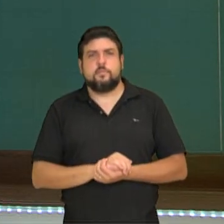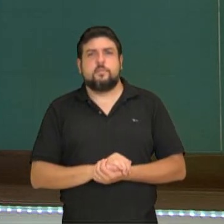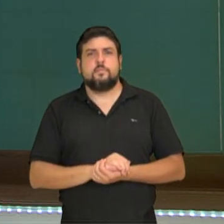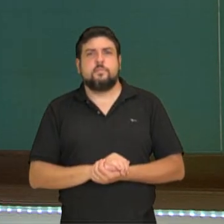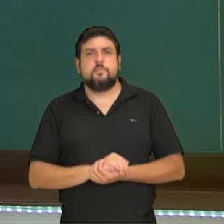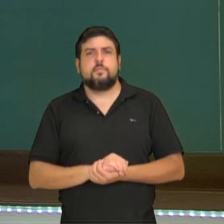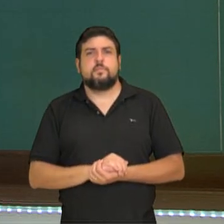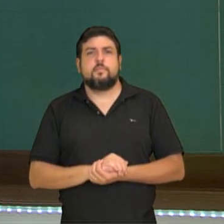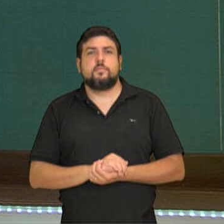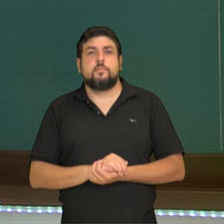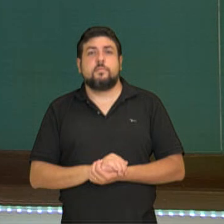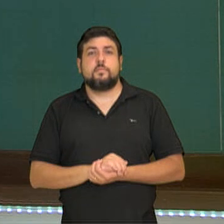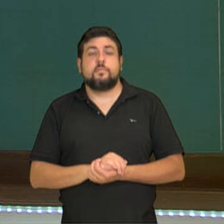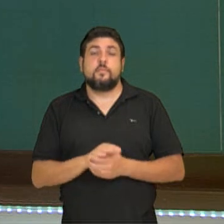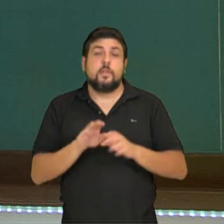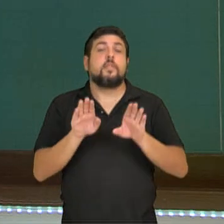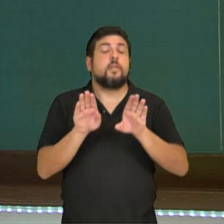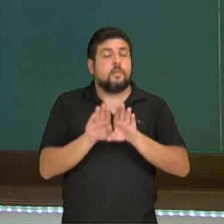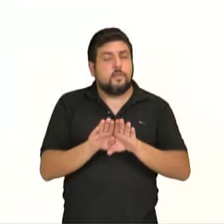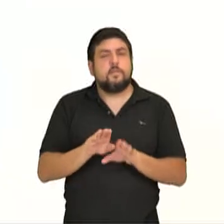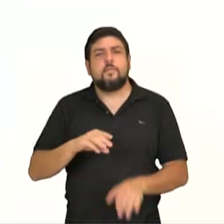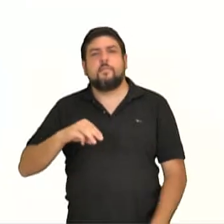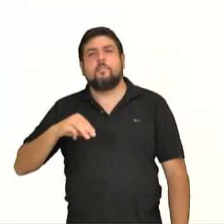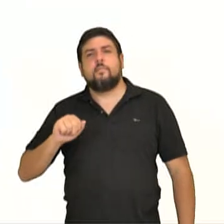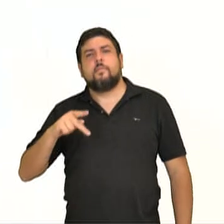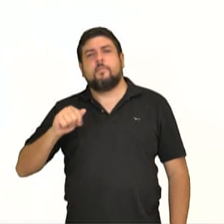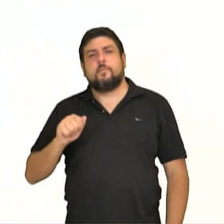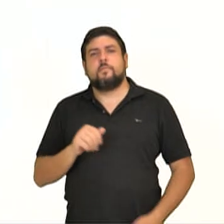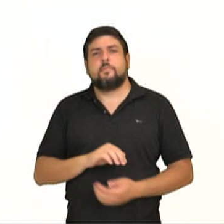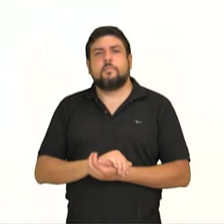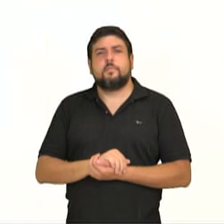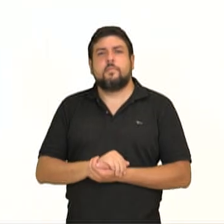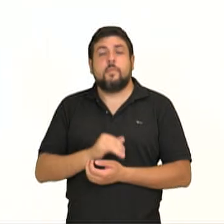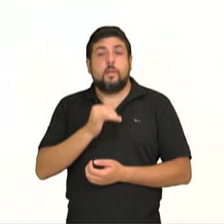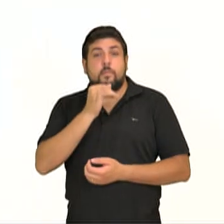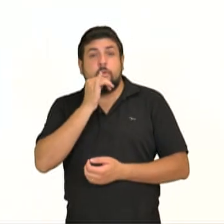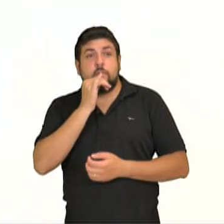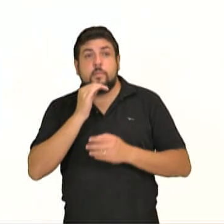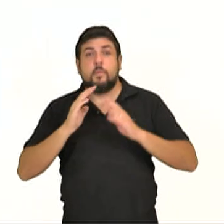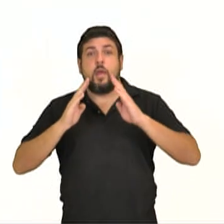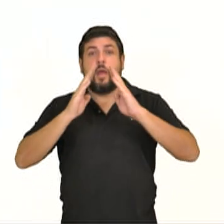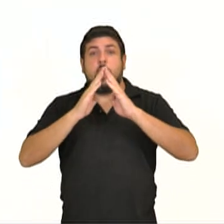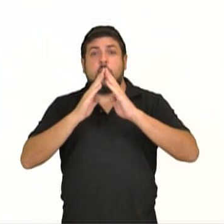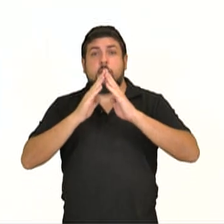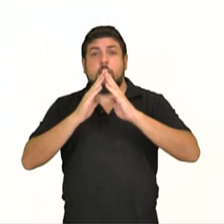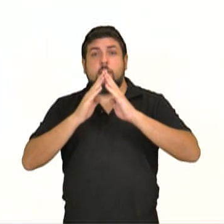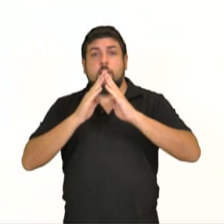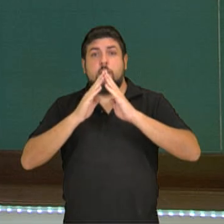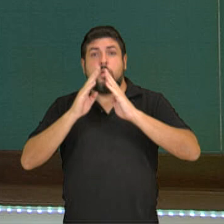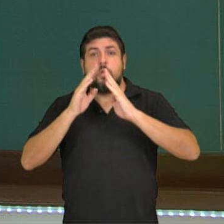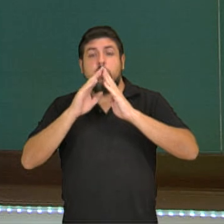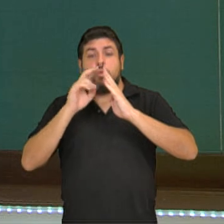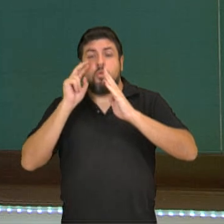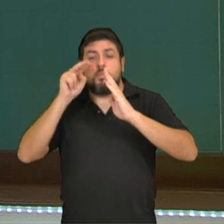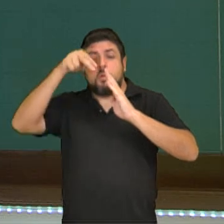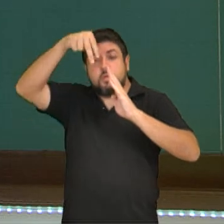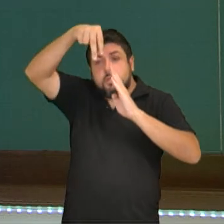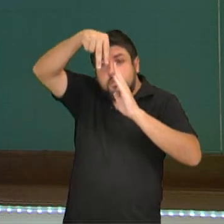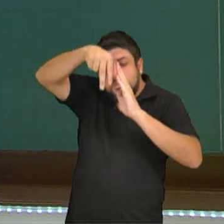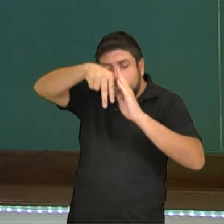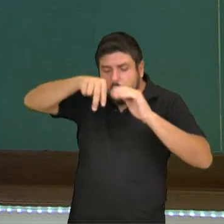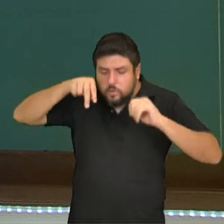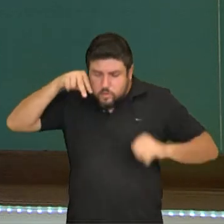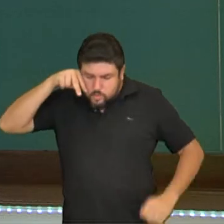E também a gente tem mapas assim, que é uma planta baixa de uma casa, por exemplo. É como eu visualizo ela de cima, né? O